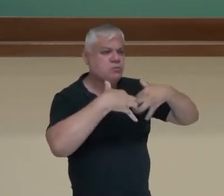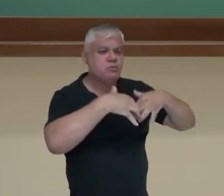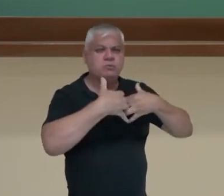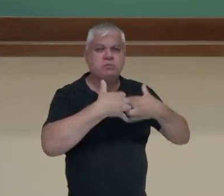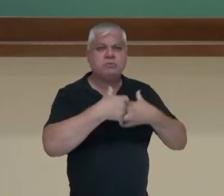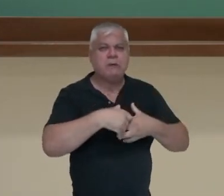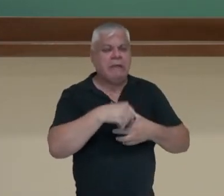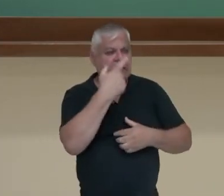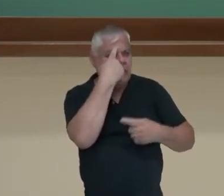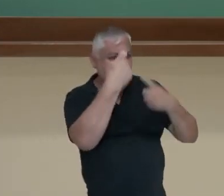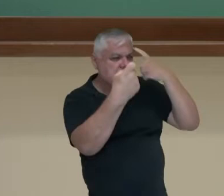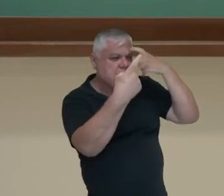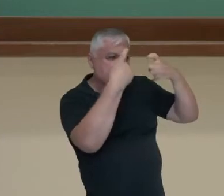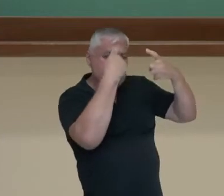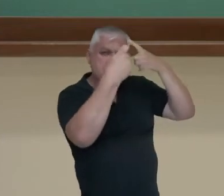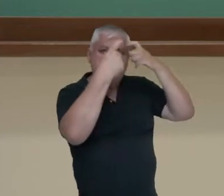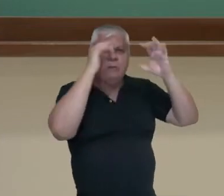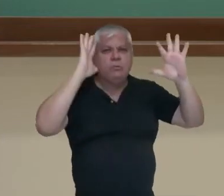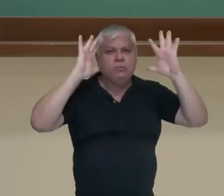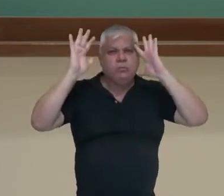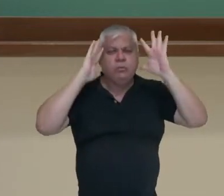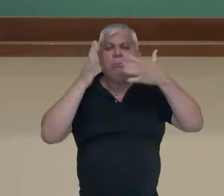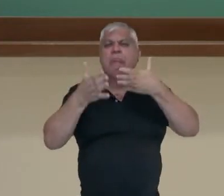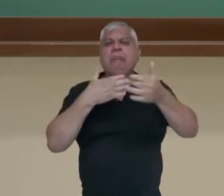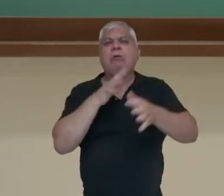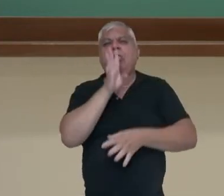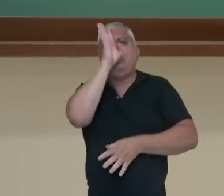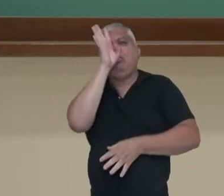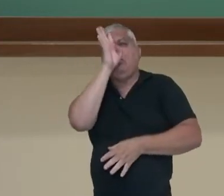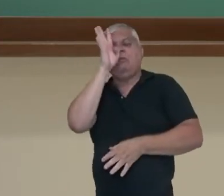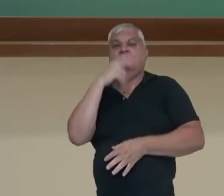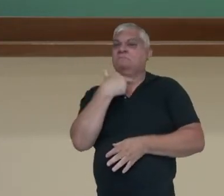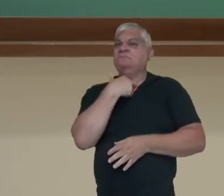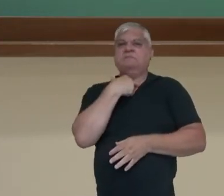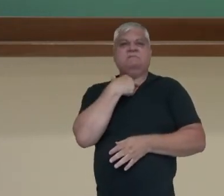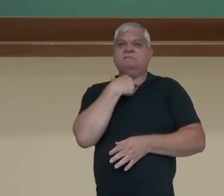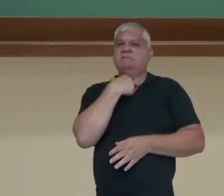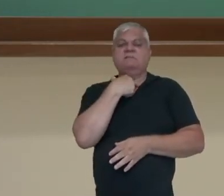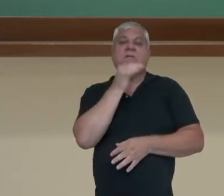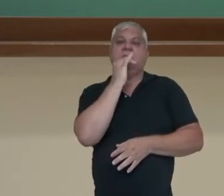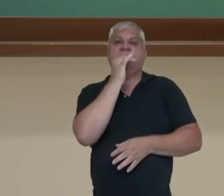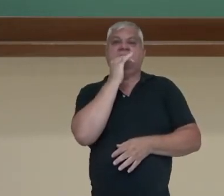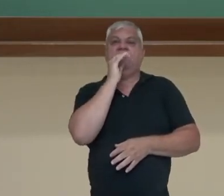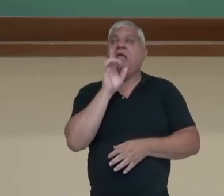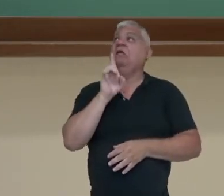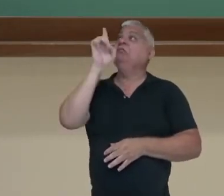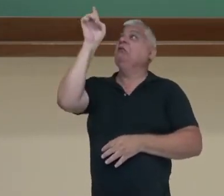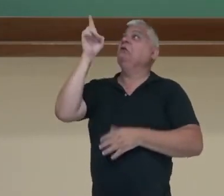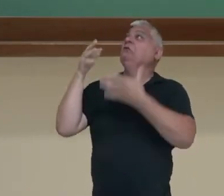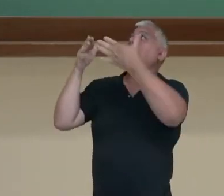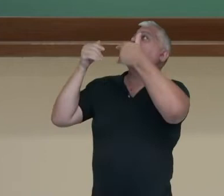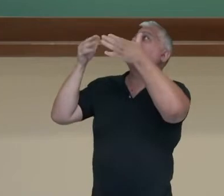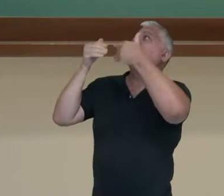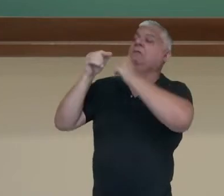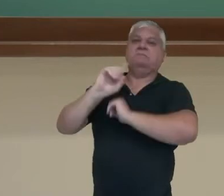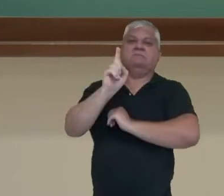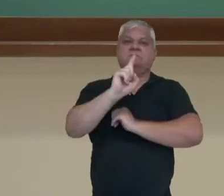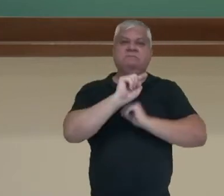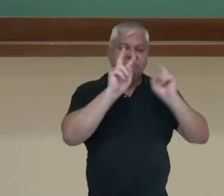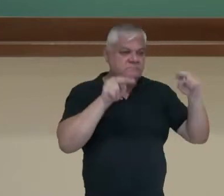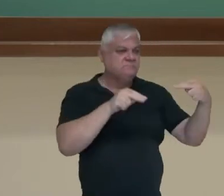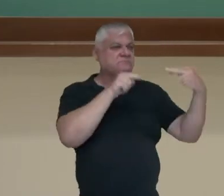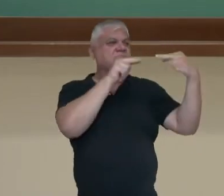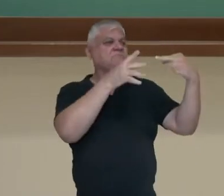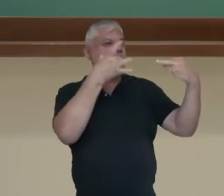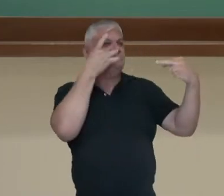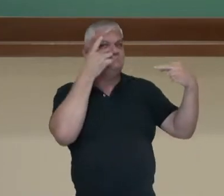não posso usar mais agora qualquer argumento, eu não posso apelar aos deuses, eu tenho que discutir ali de frente para o